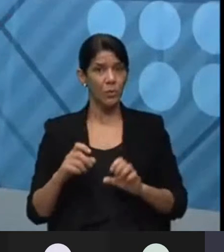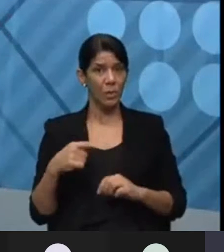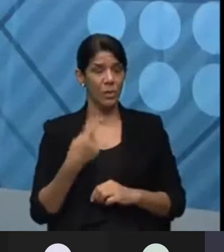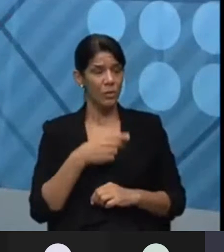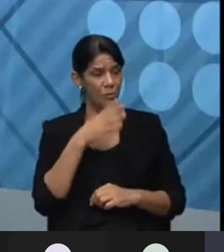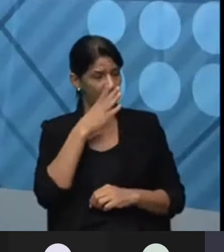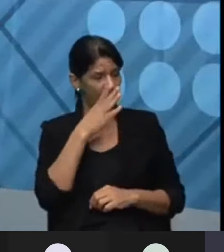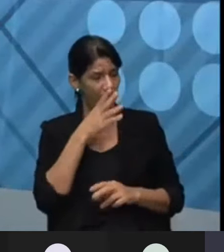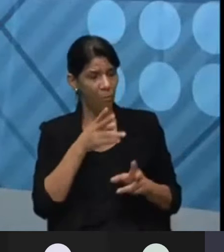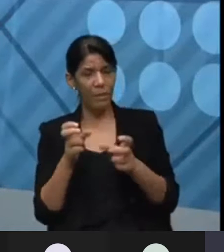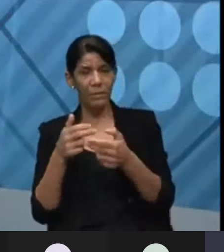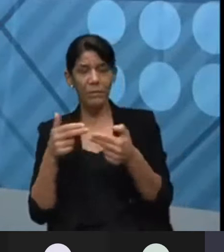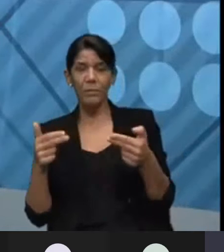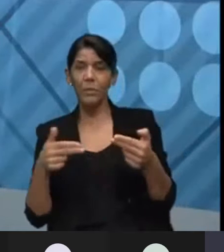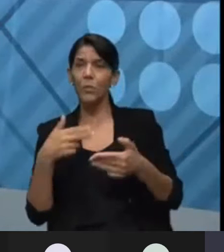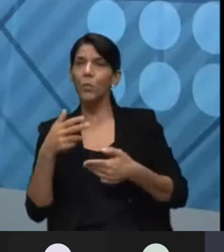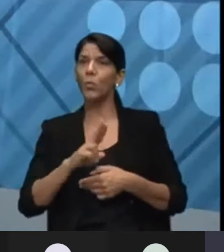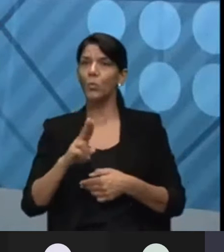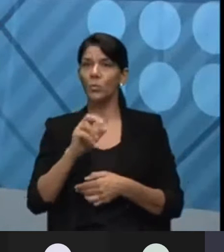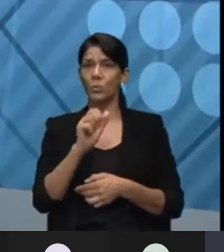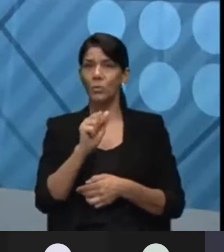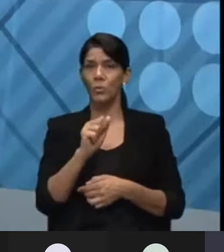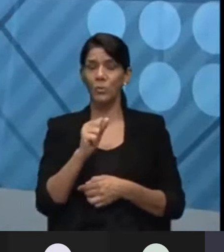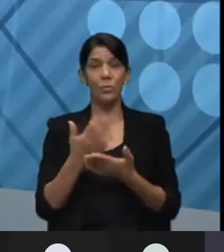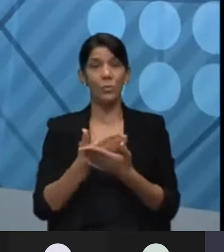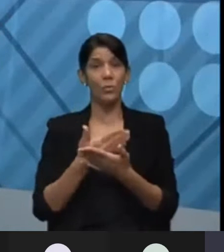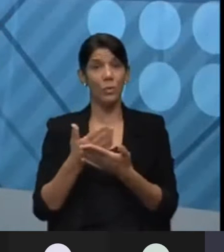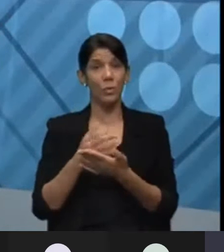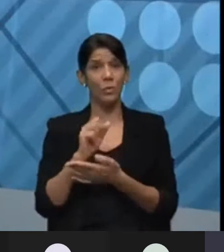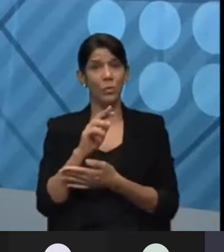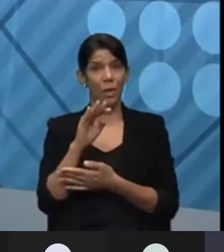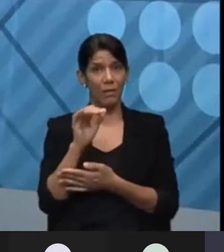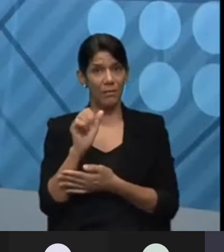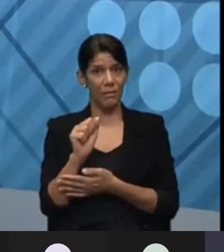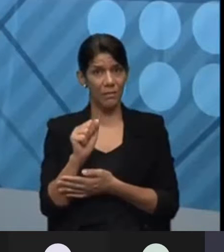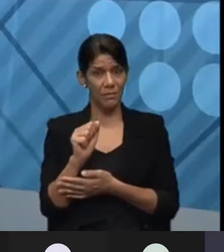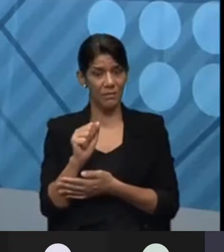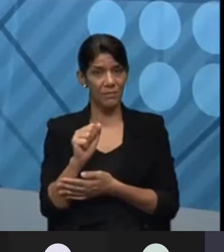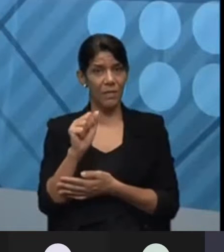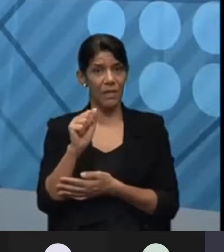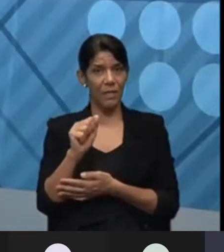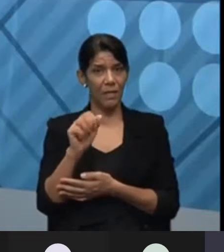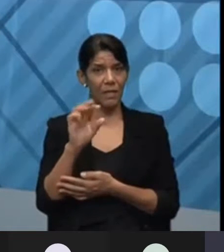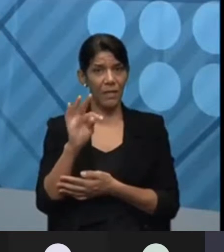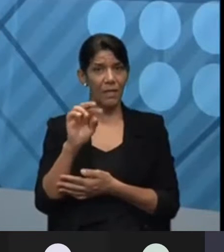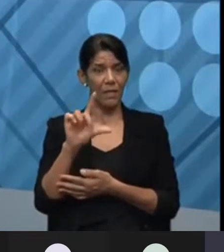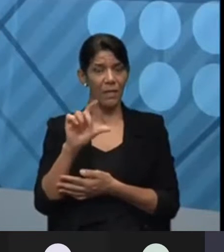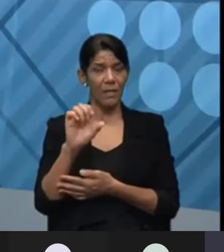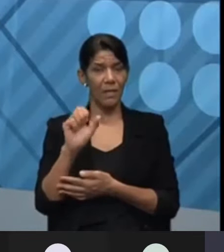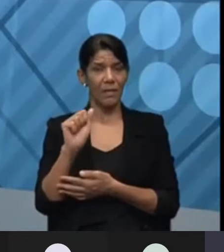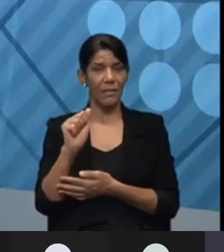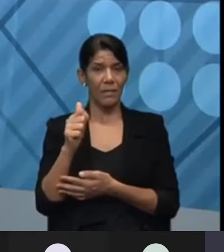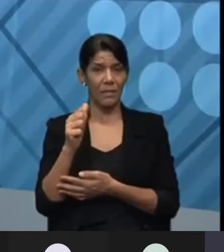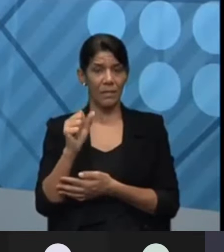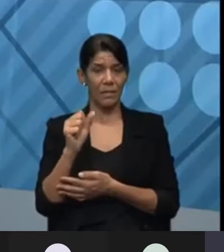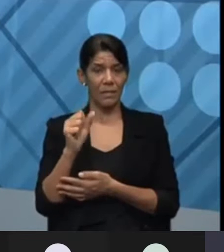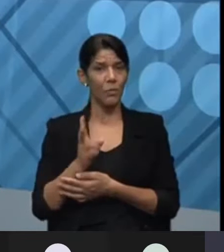que nós vamos observar aí com a utilização do Atlas no na nossa peça anatômica